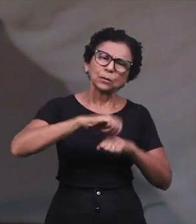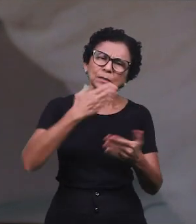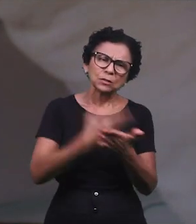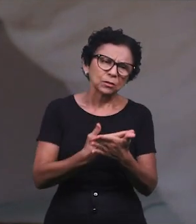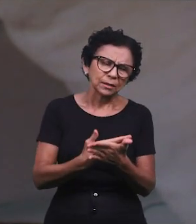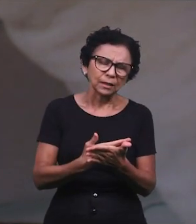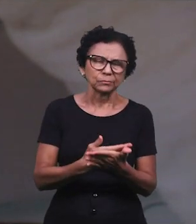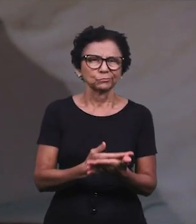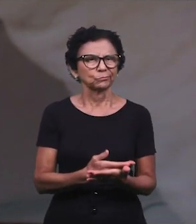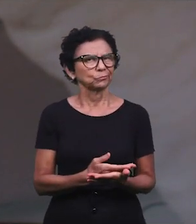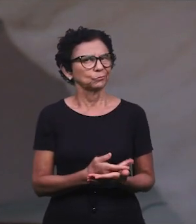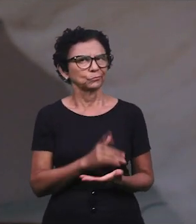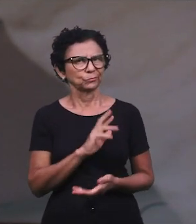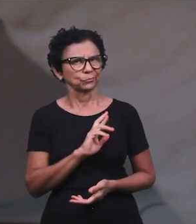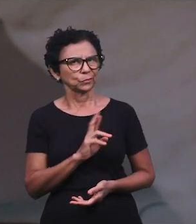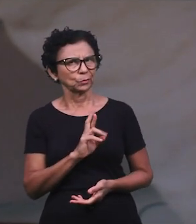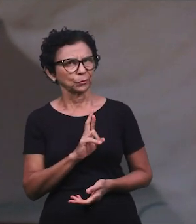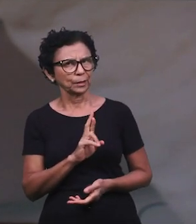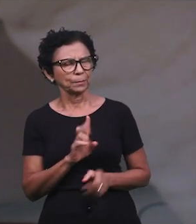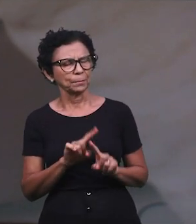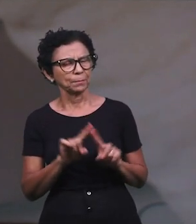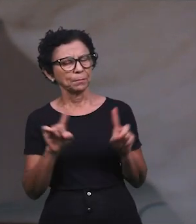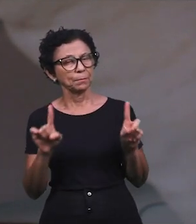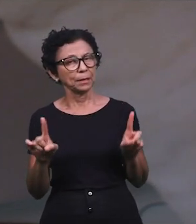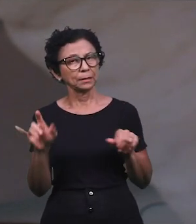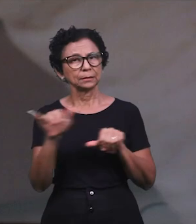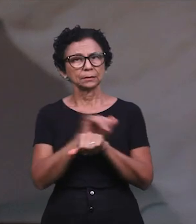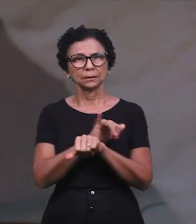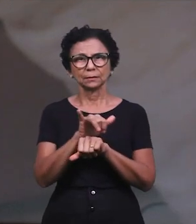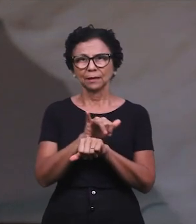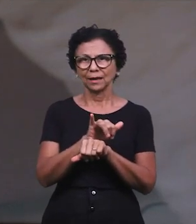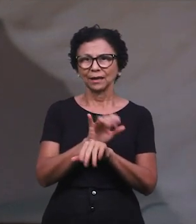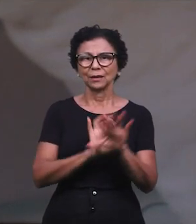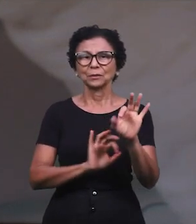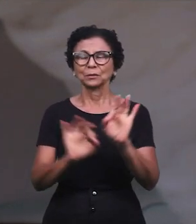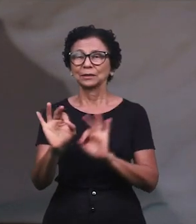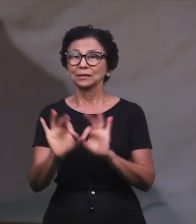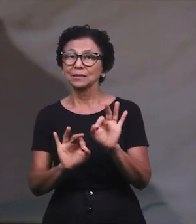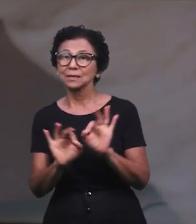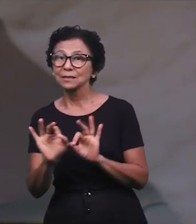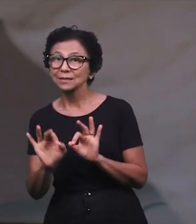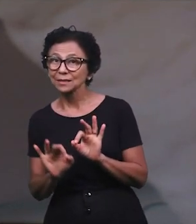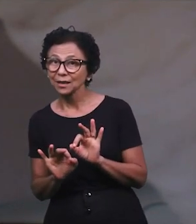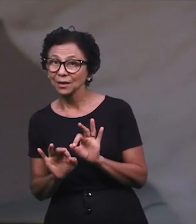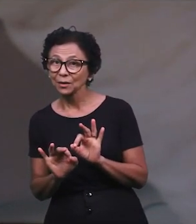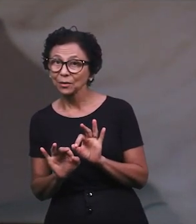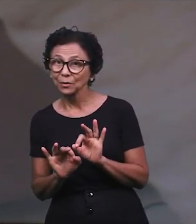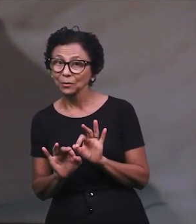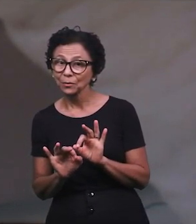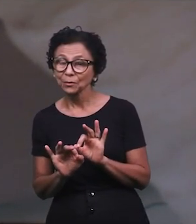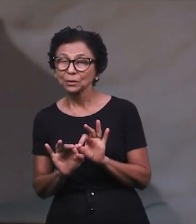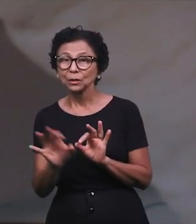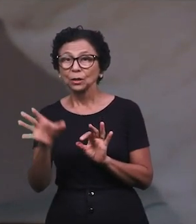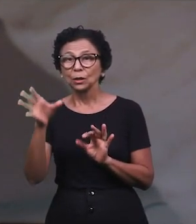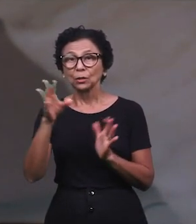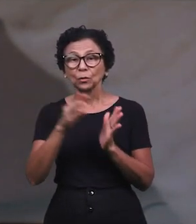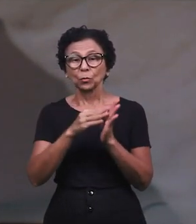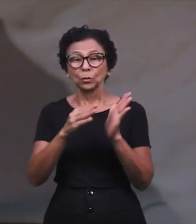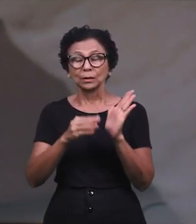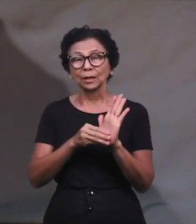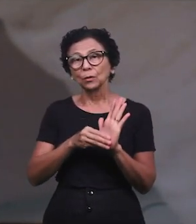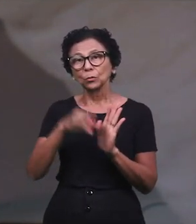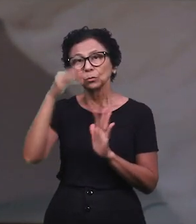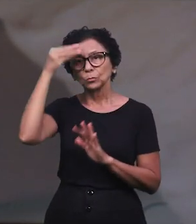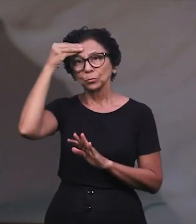aqui. Mas são sim estratégias de organização, de retenção de conteúdos que podem